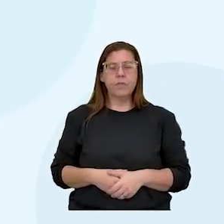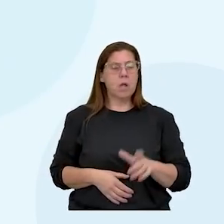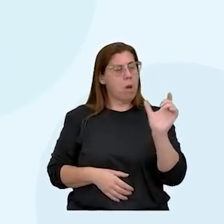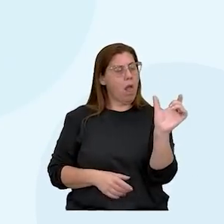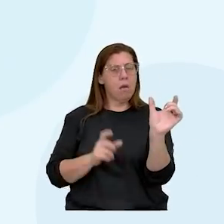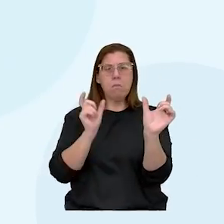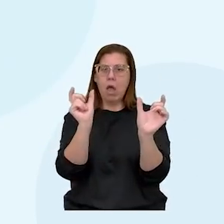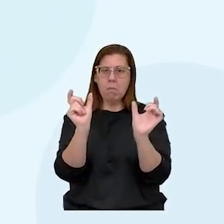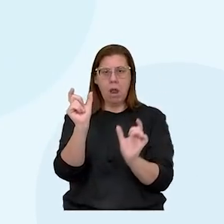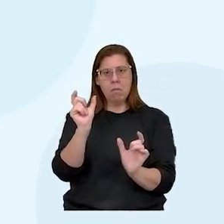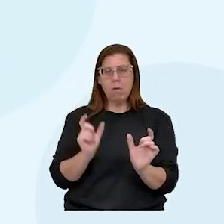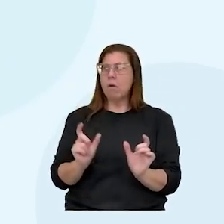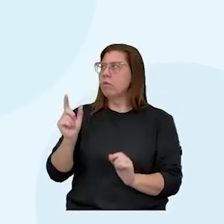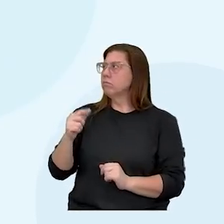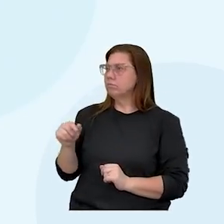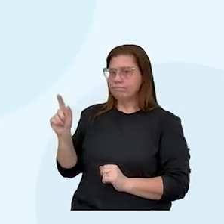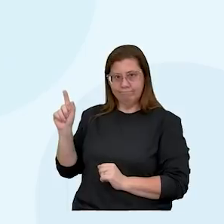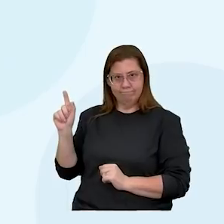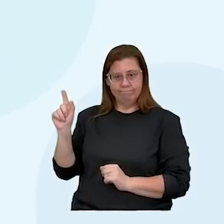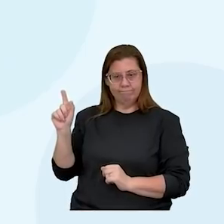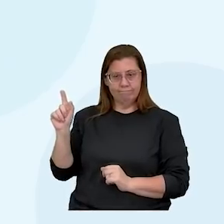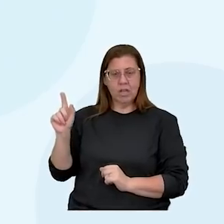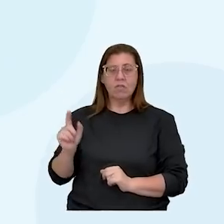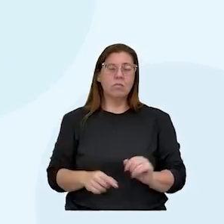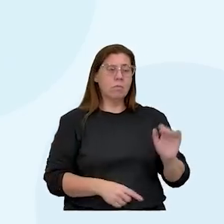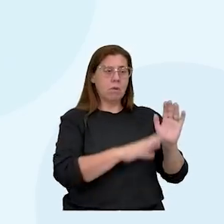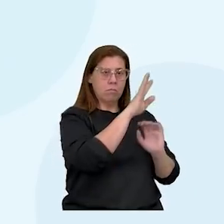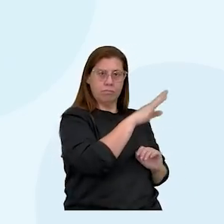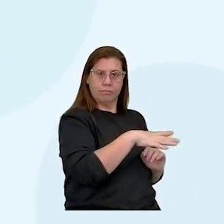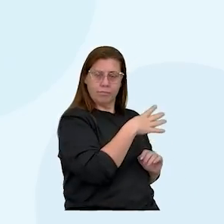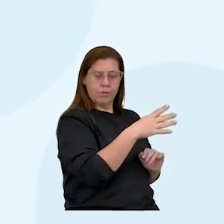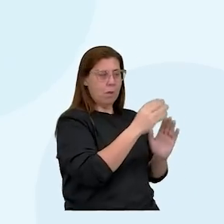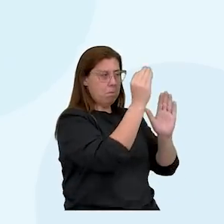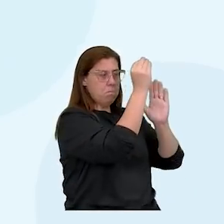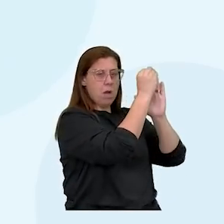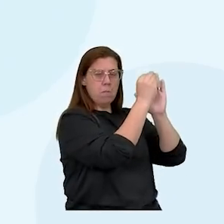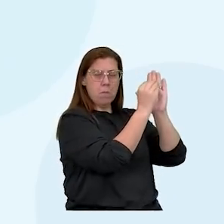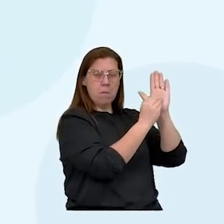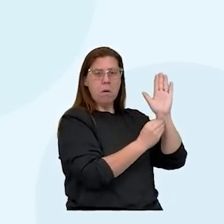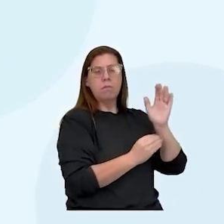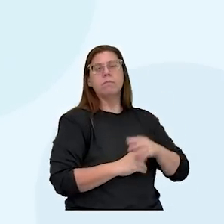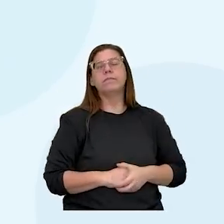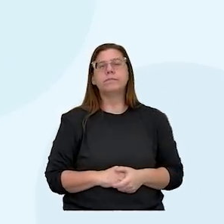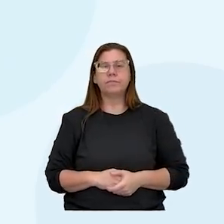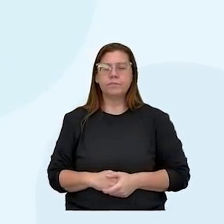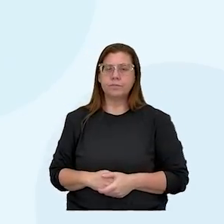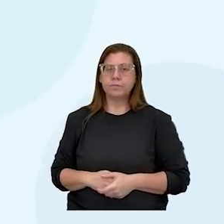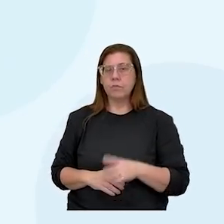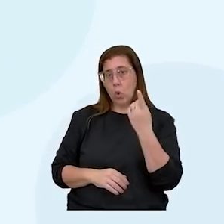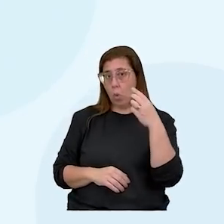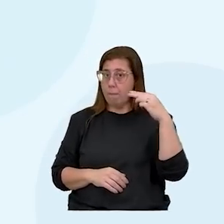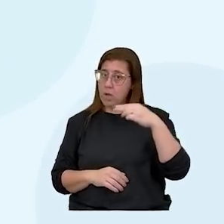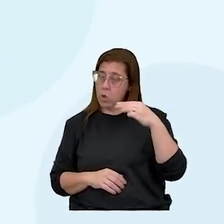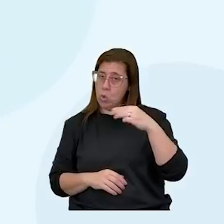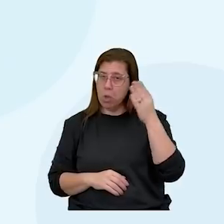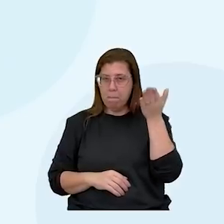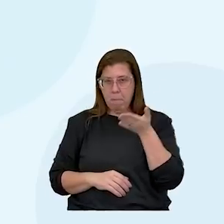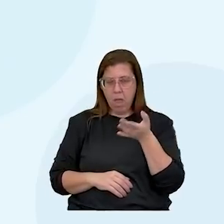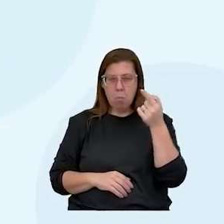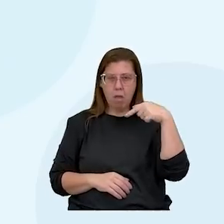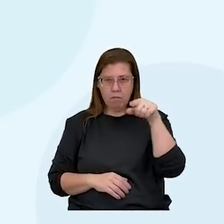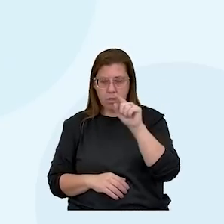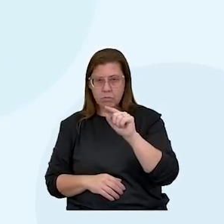gente não tá. Para ouvir, né? Ouvir e respeitar a opinião do outro, né? Senão, não será debate. Será discussão